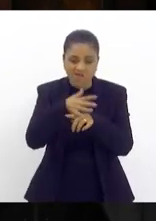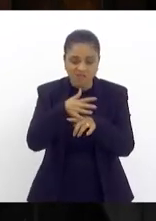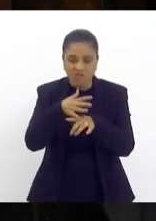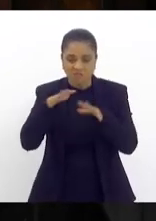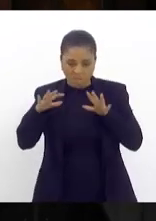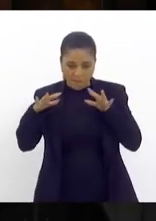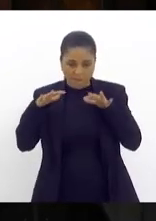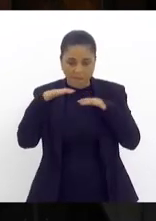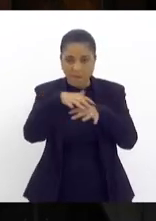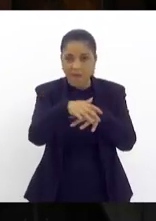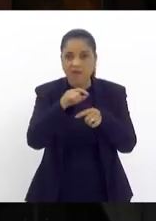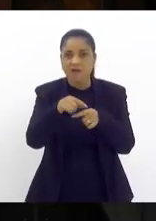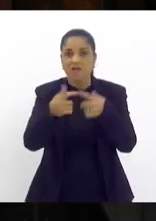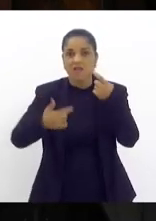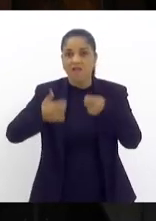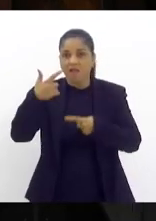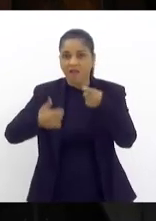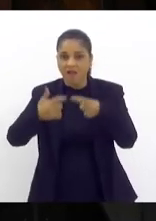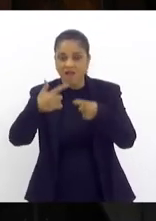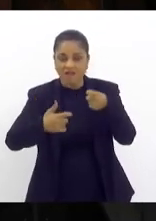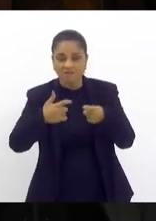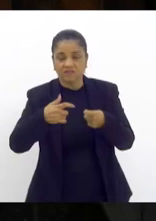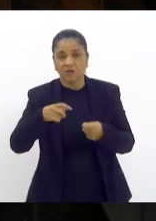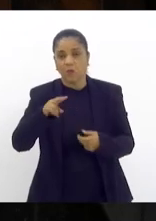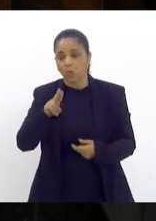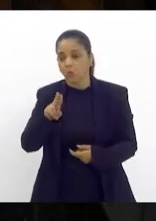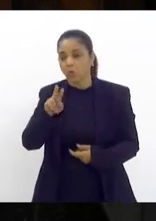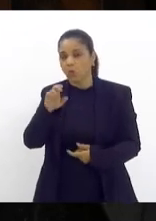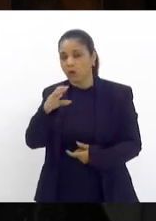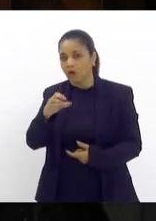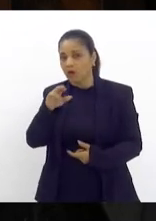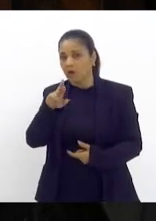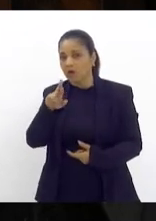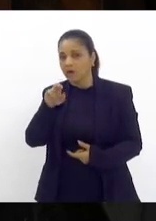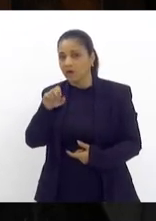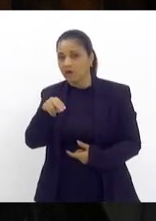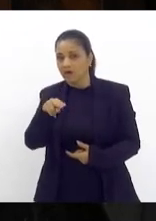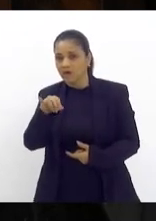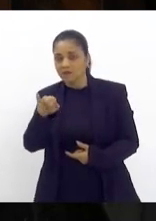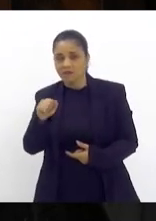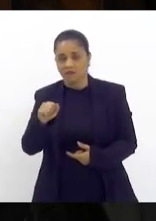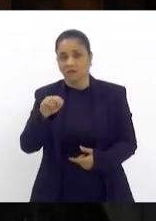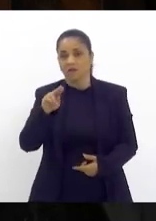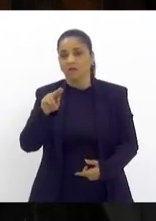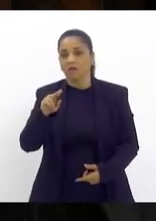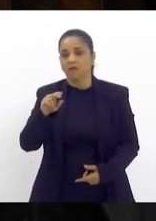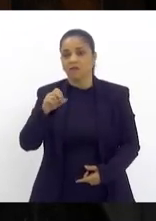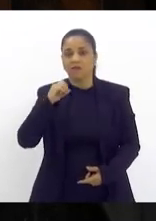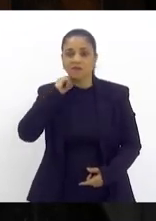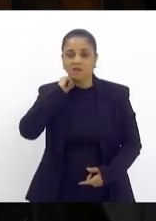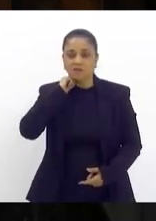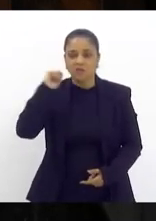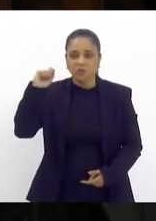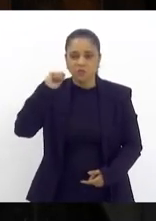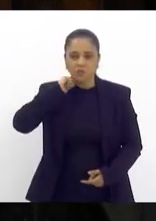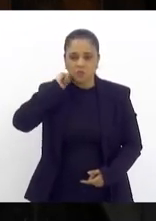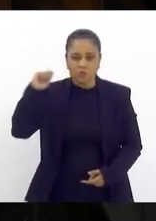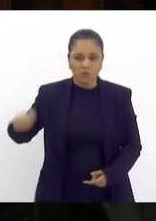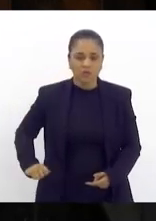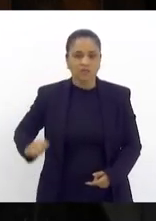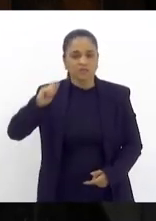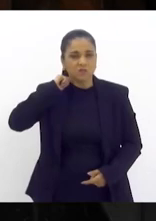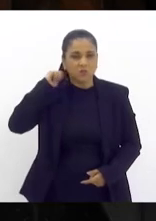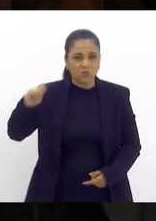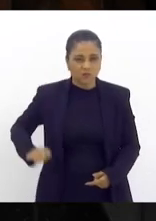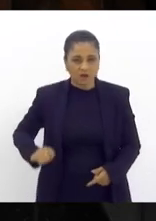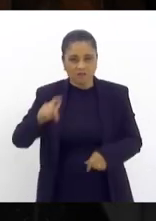tenho mais número do que morre por dia. Crianças, adultos, mulheres, idosos.